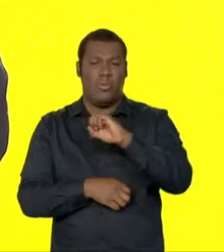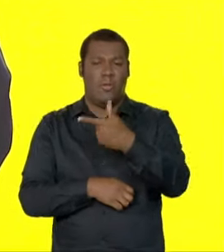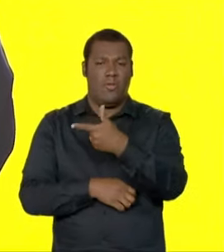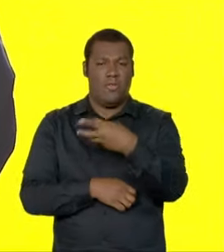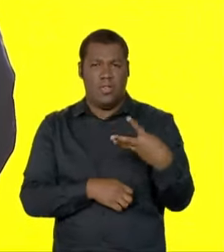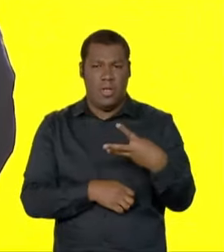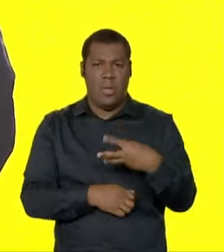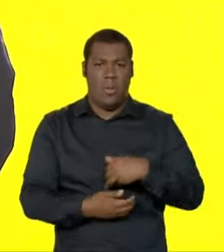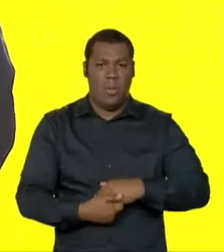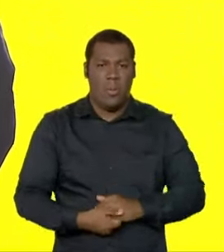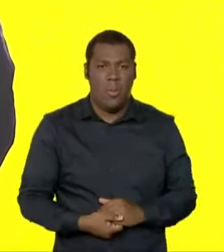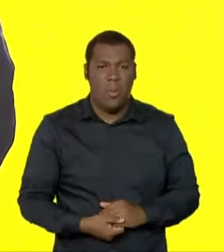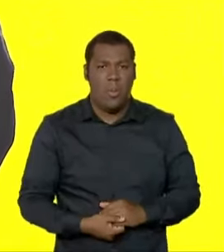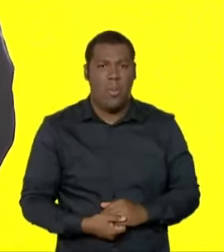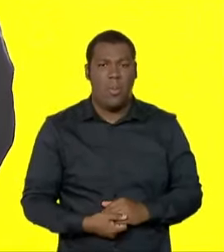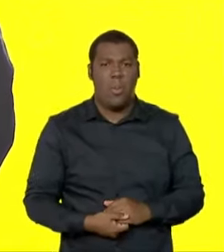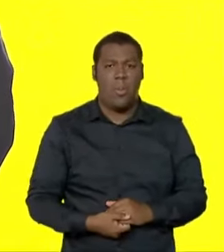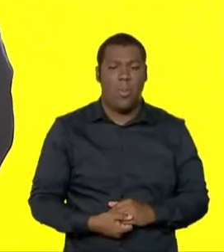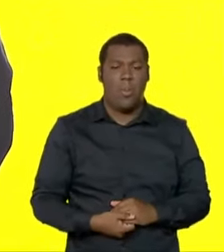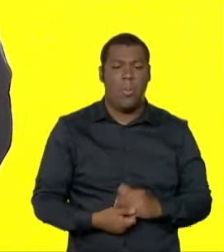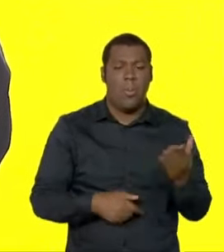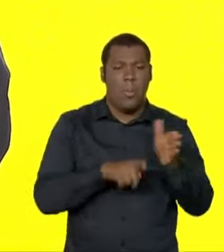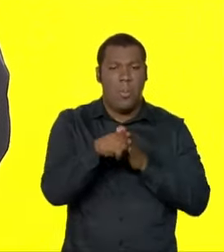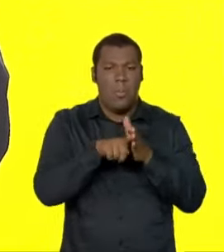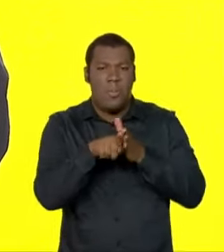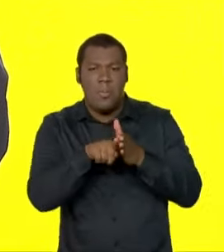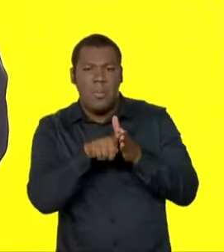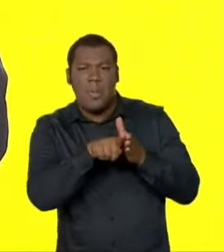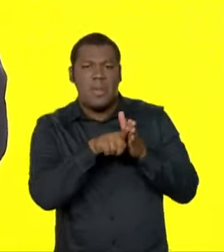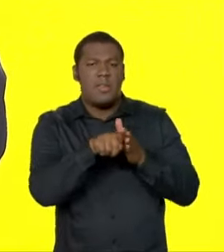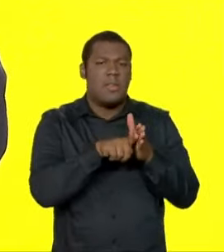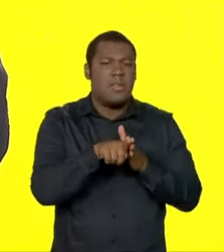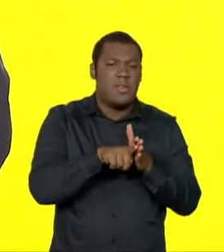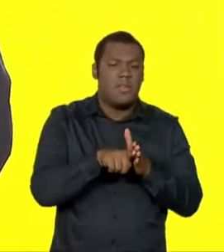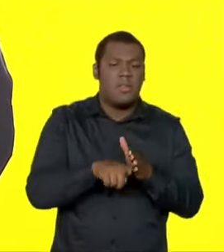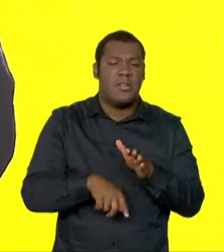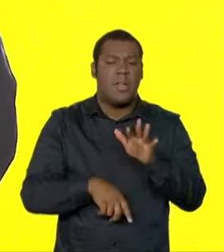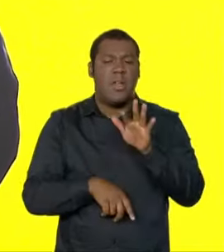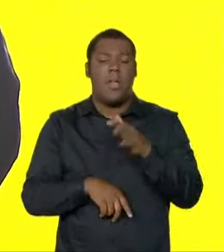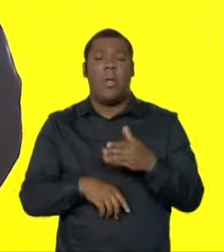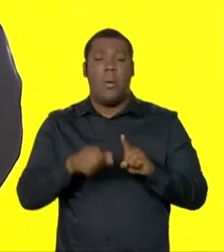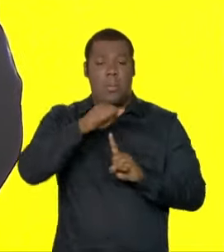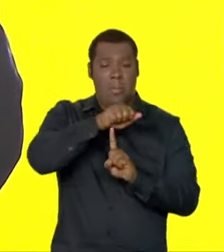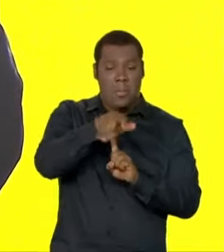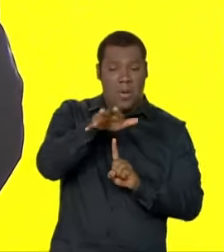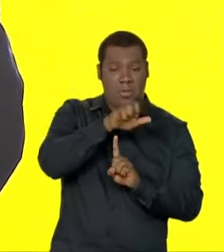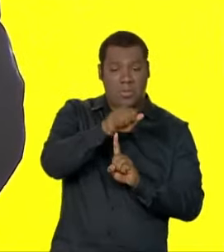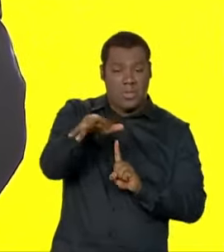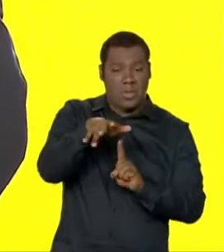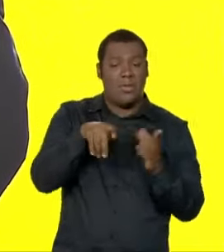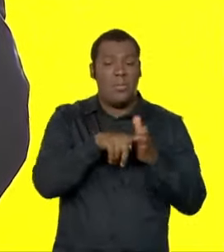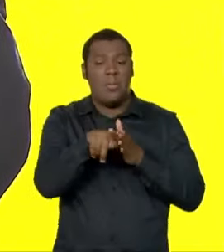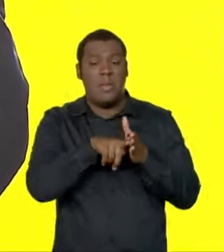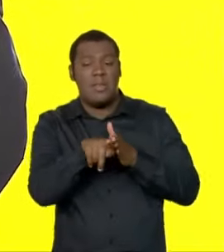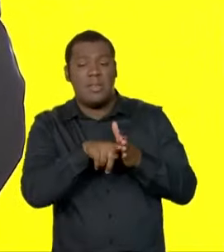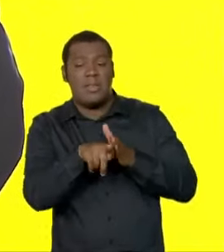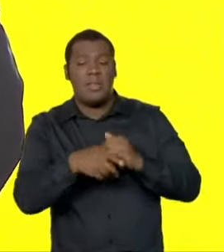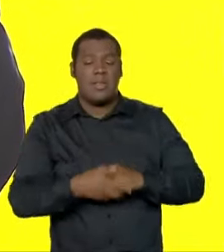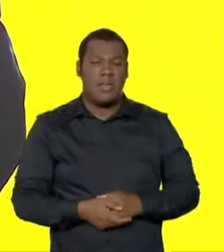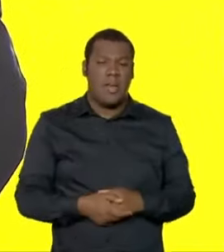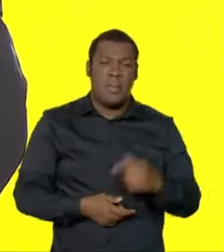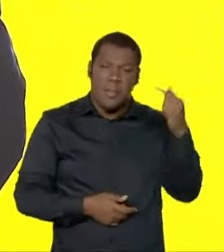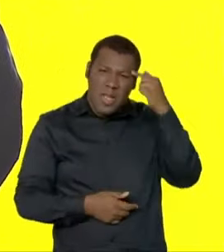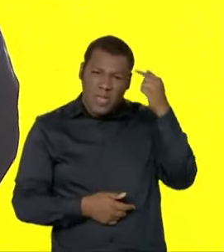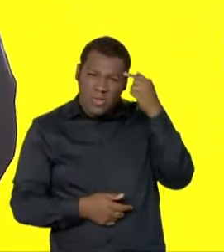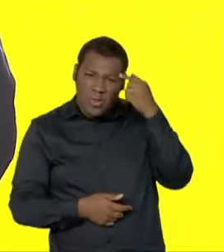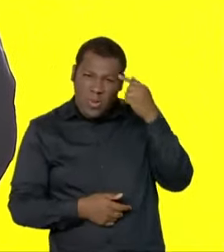ano passado, a pesquisa de Focus, que a pesquisa do Banco Central faz, previa uma inflação ruim no final do ano, um